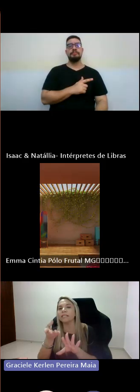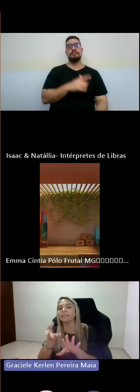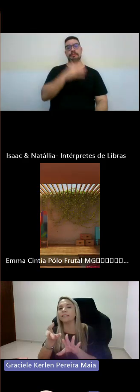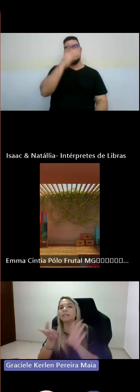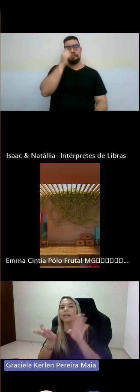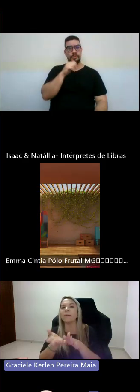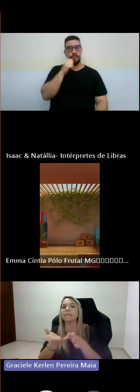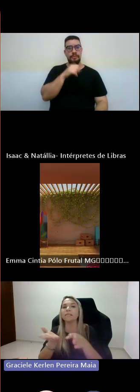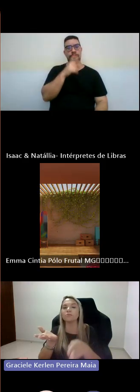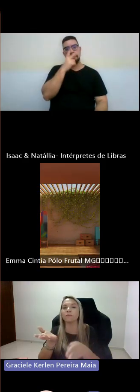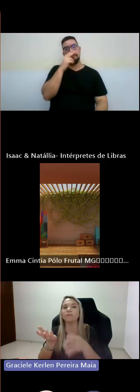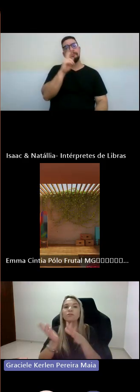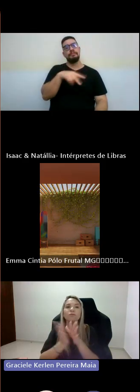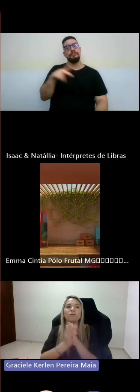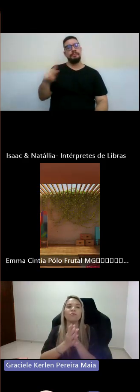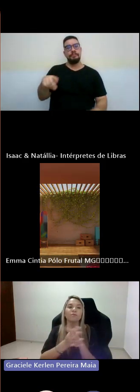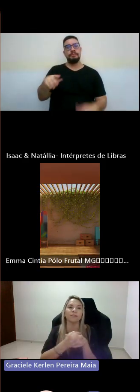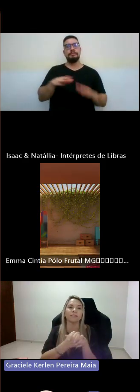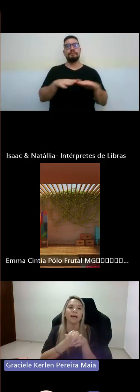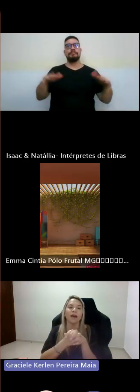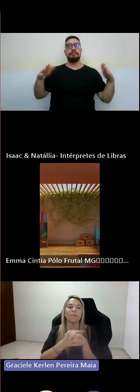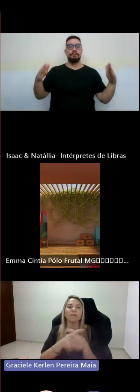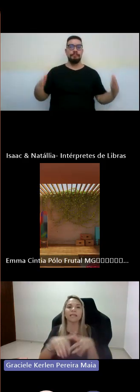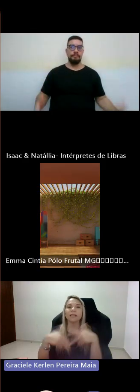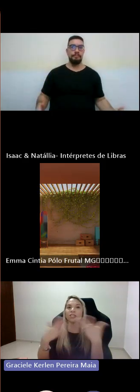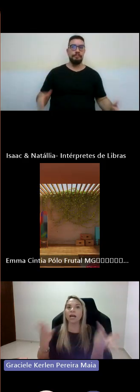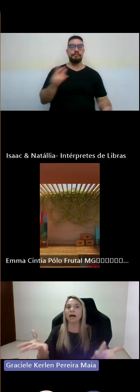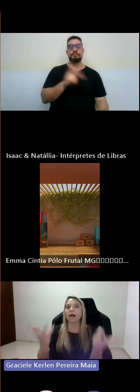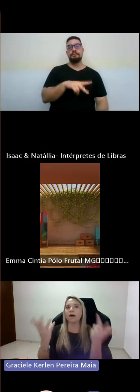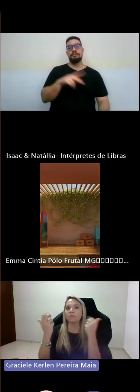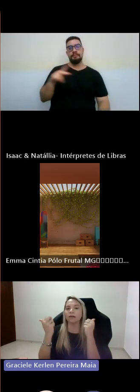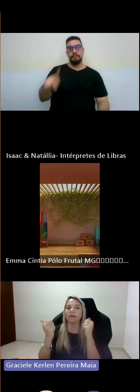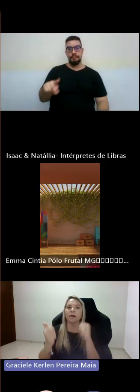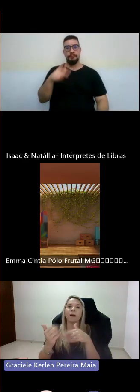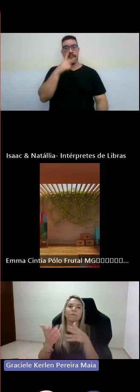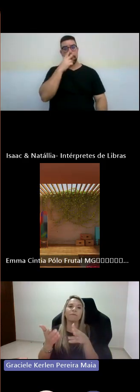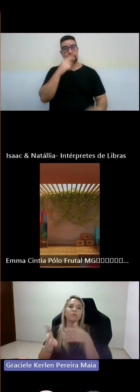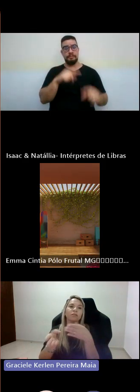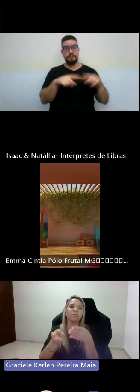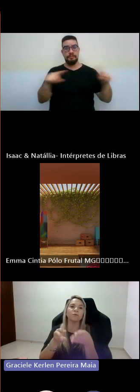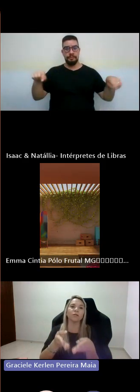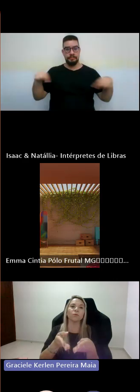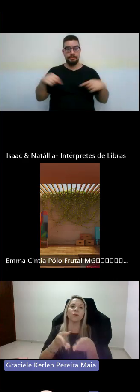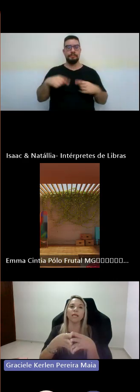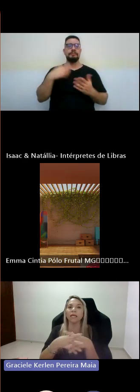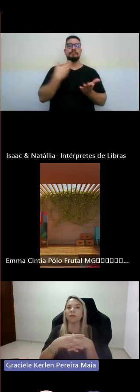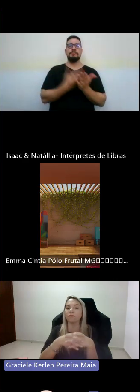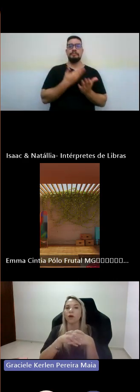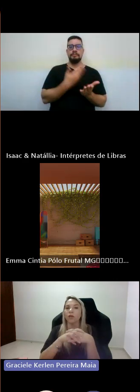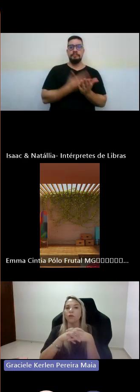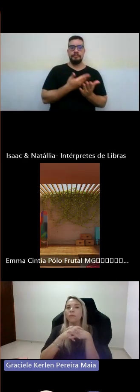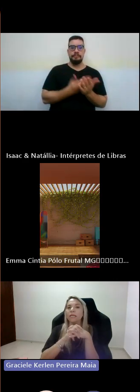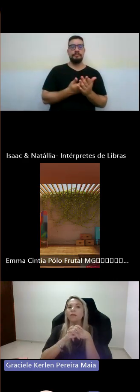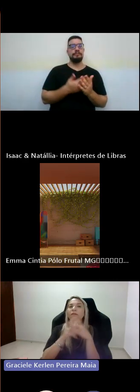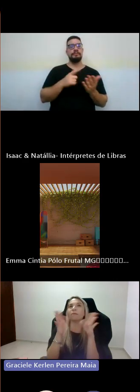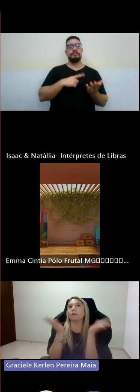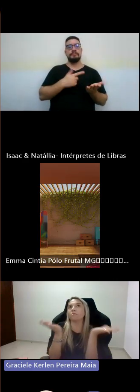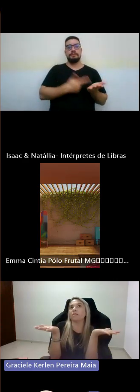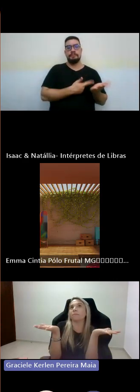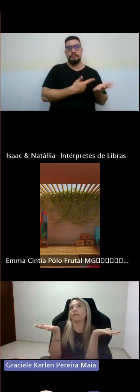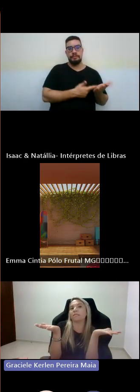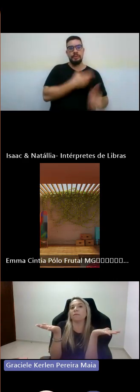professora sentada na mesa dos professores. É uma sala de aula. A professora está segurando um livro e o menino